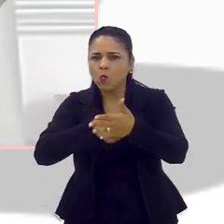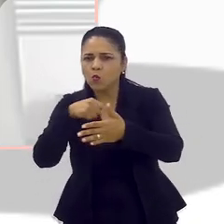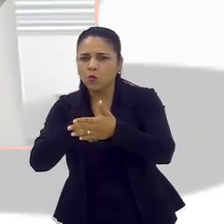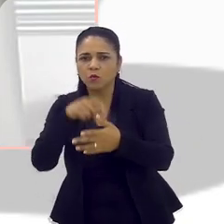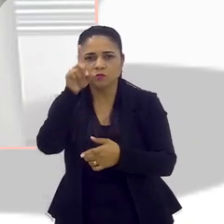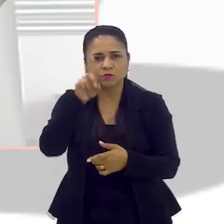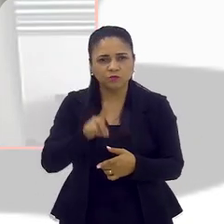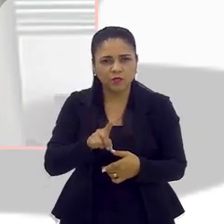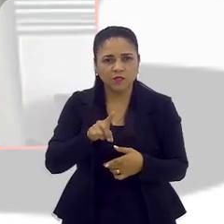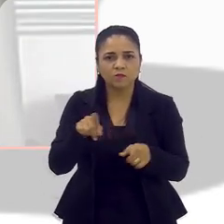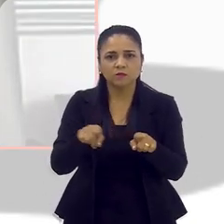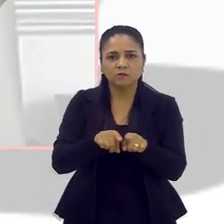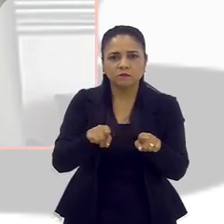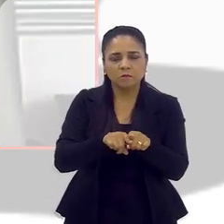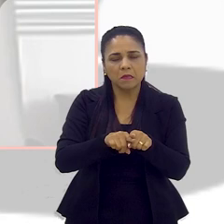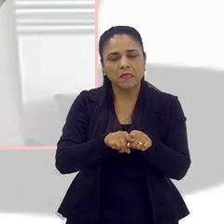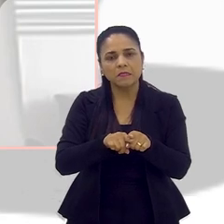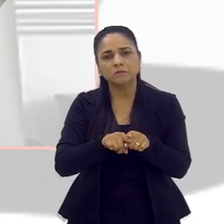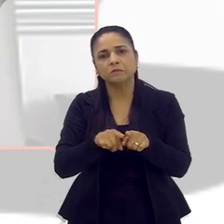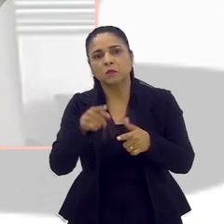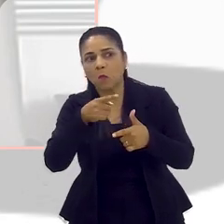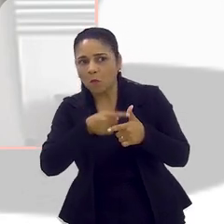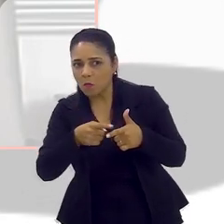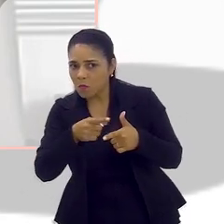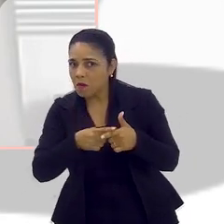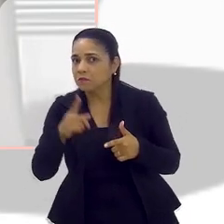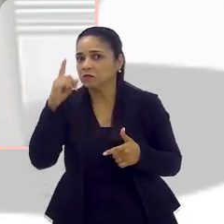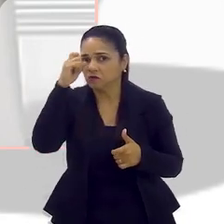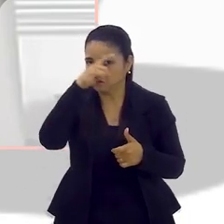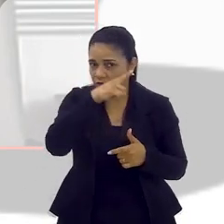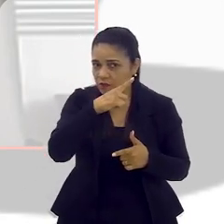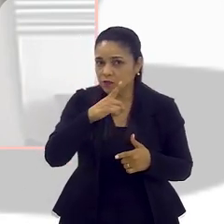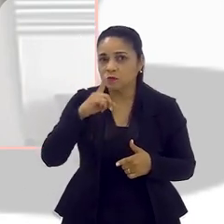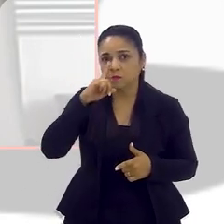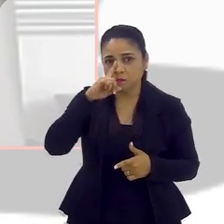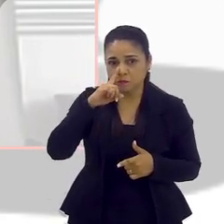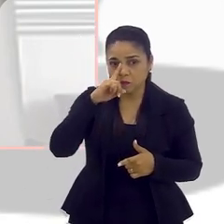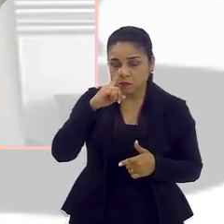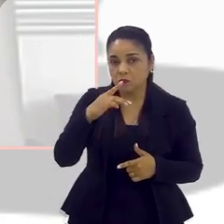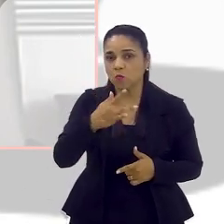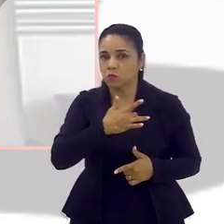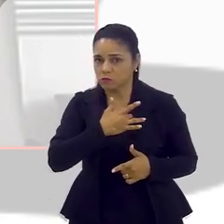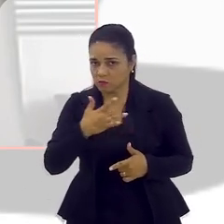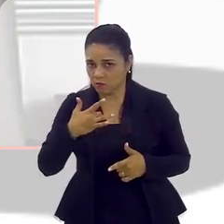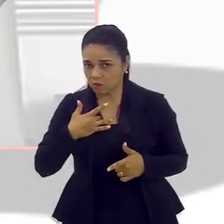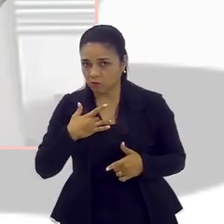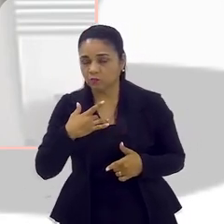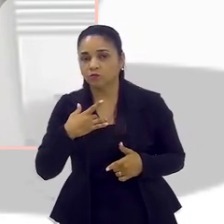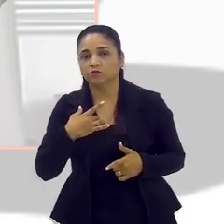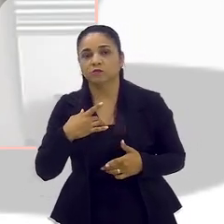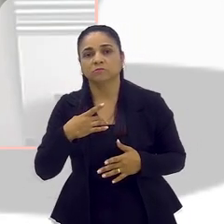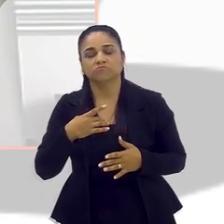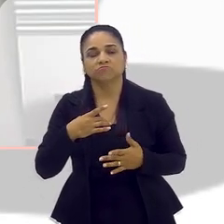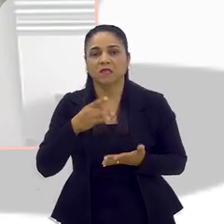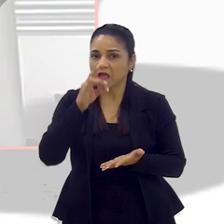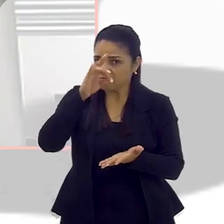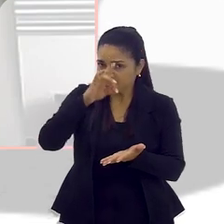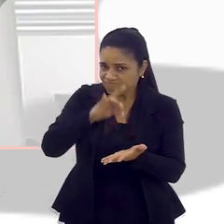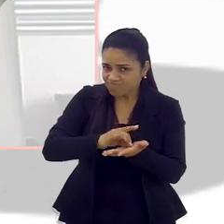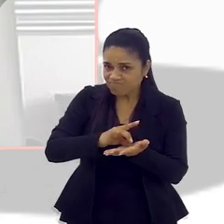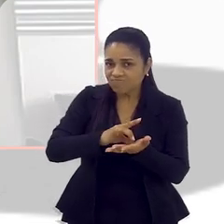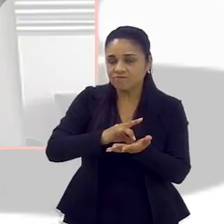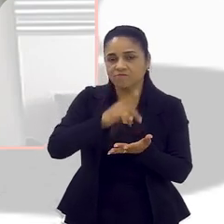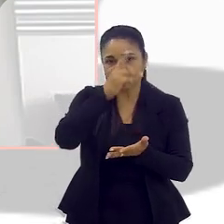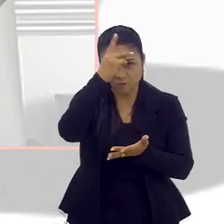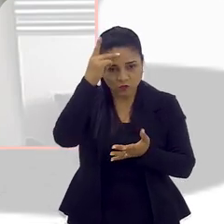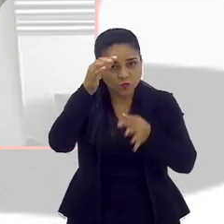pelos direitos e inclusive passando algumas situações complicadas, de risco até à própria saúde, à integridade.